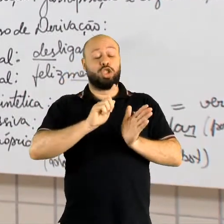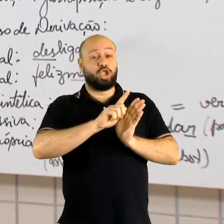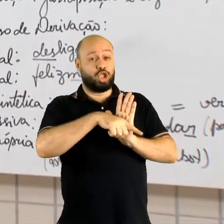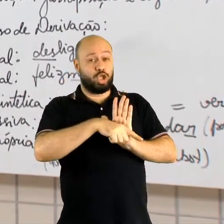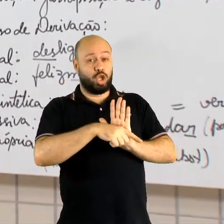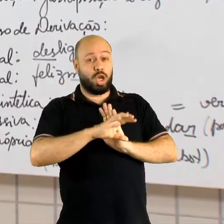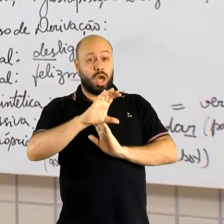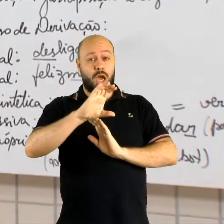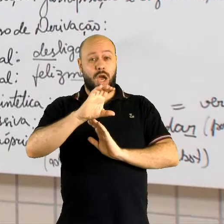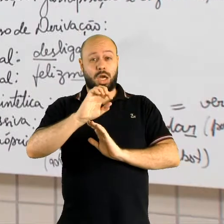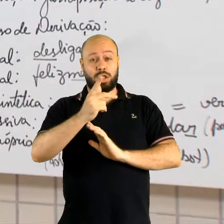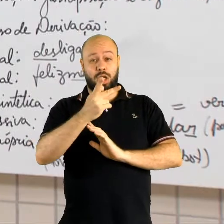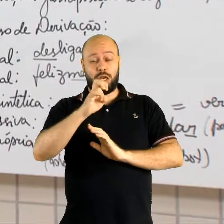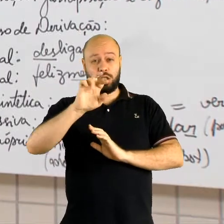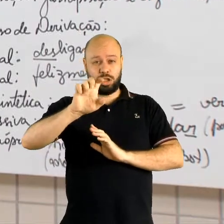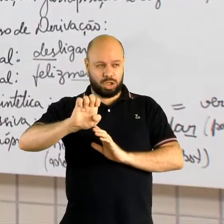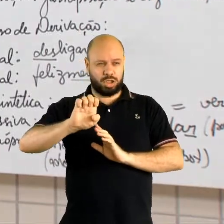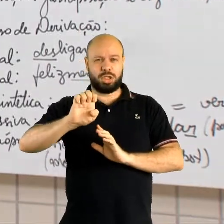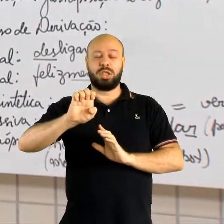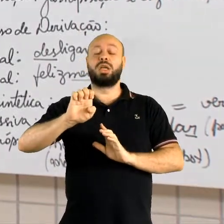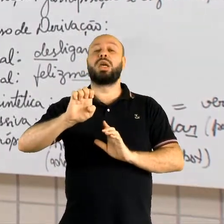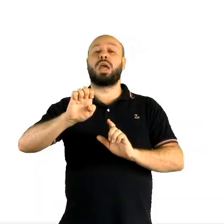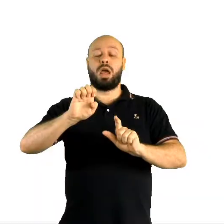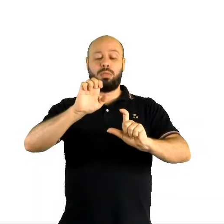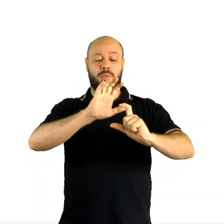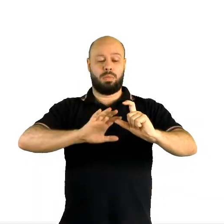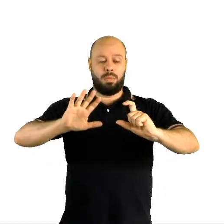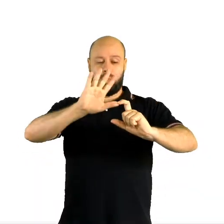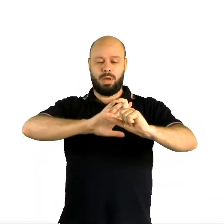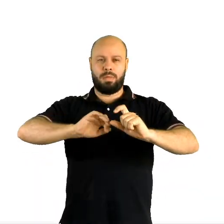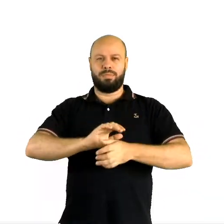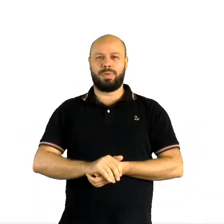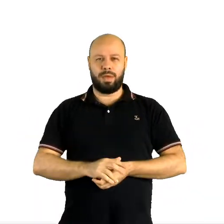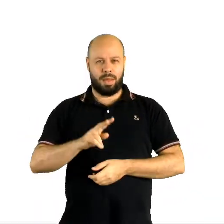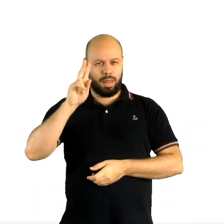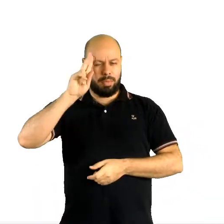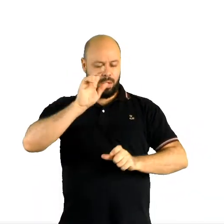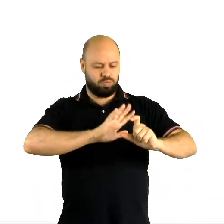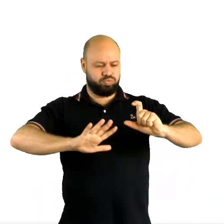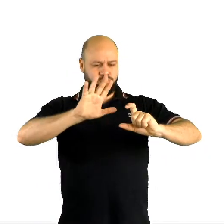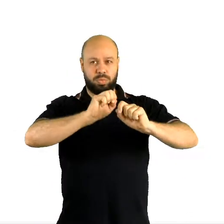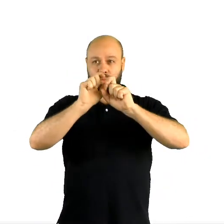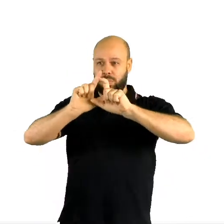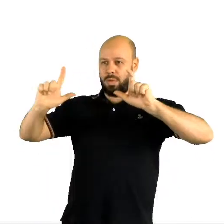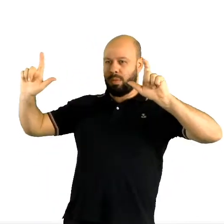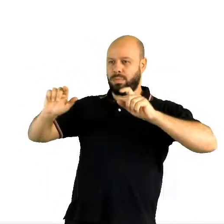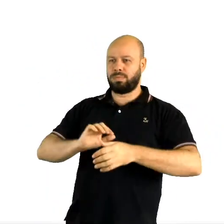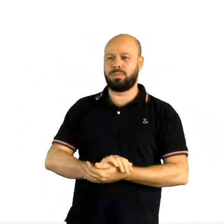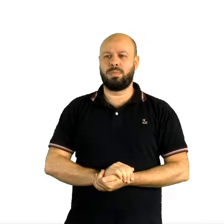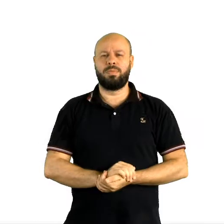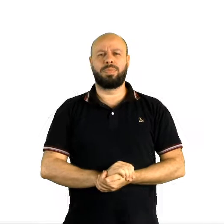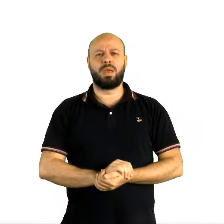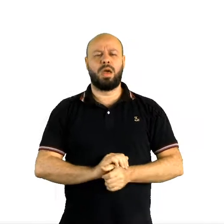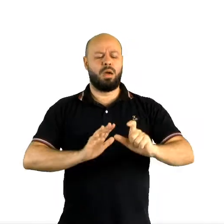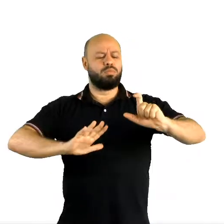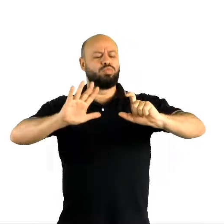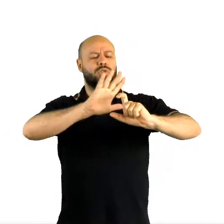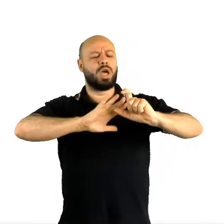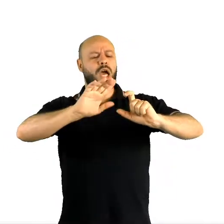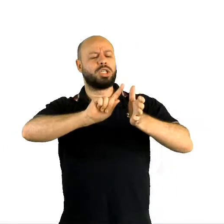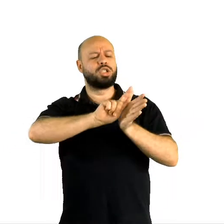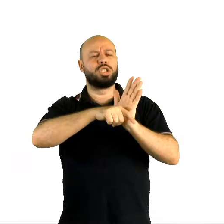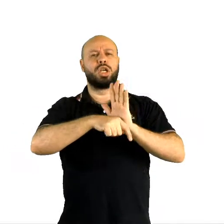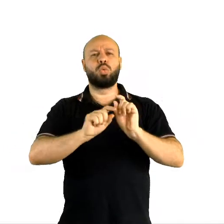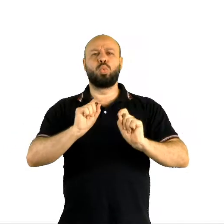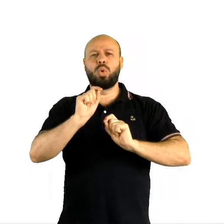Vamos relembrar o que é o gênero charge? Na tela, por favor. Então, o que é o gênero charge?